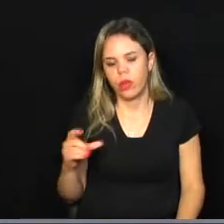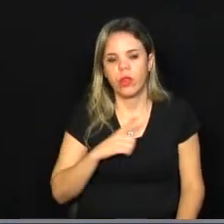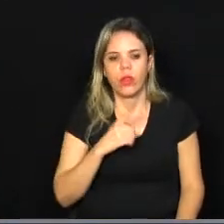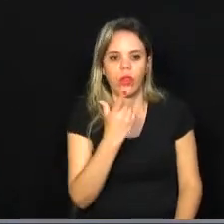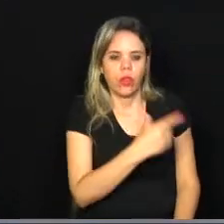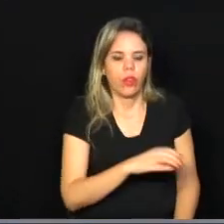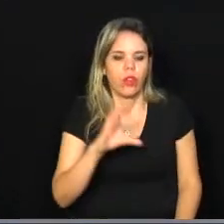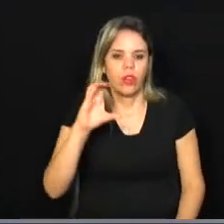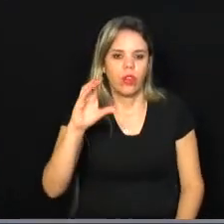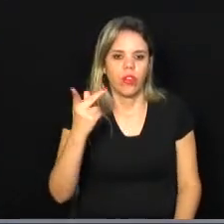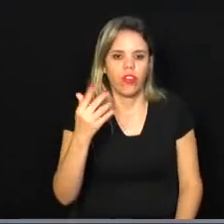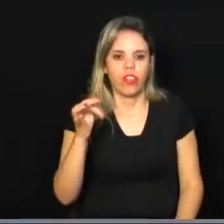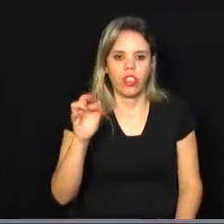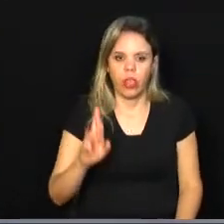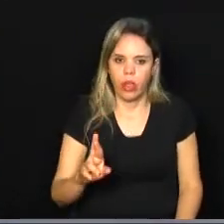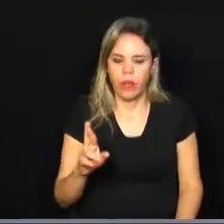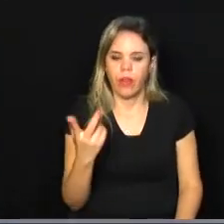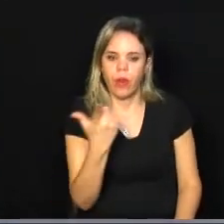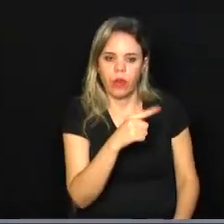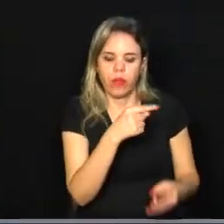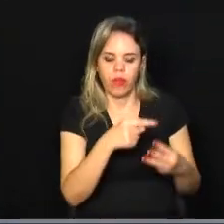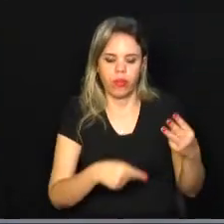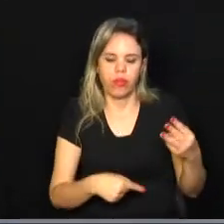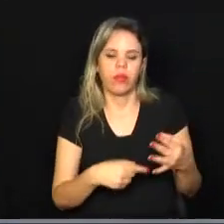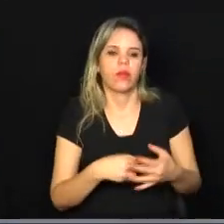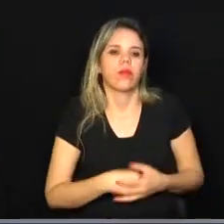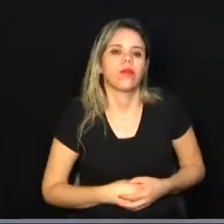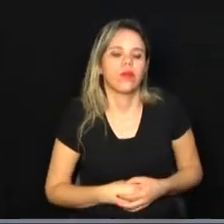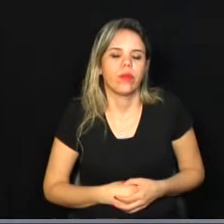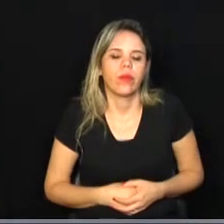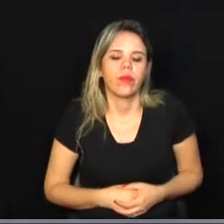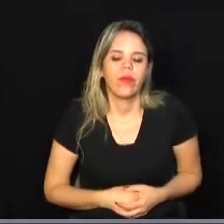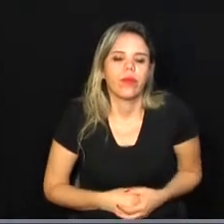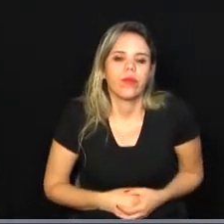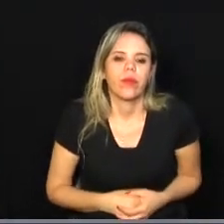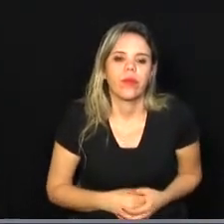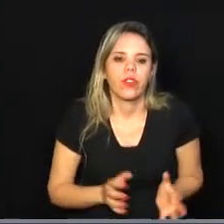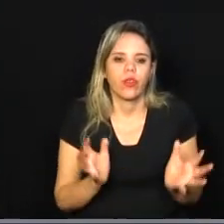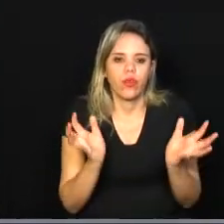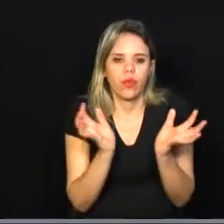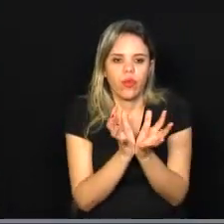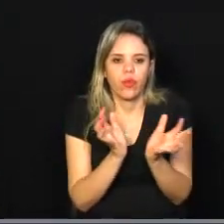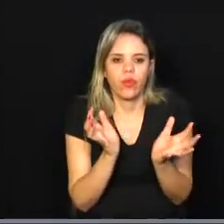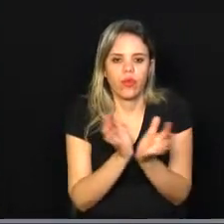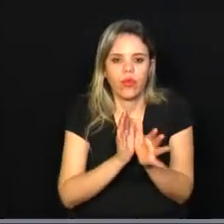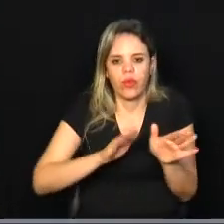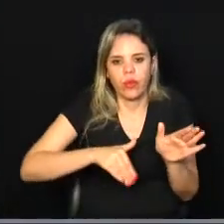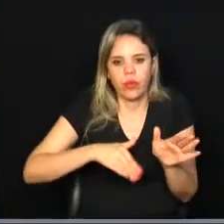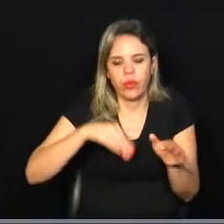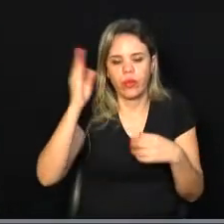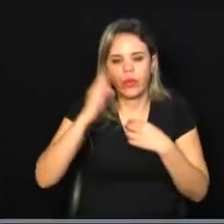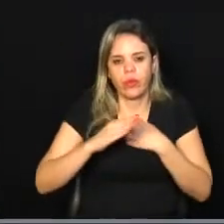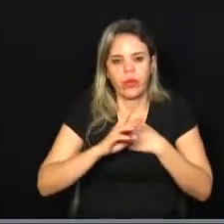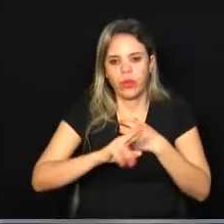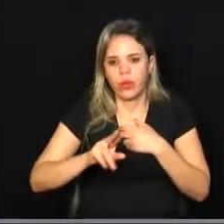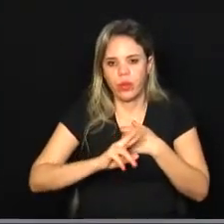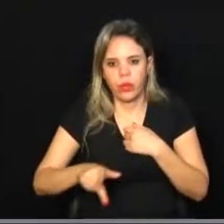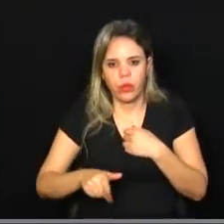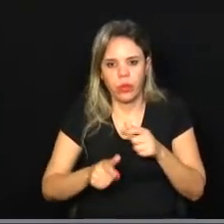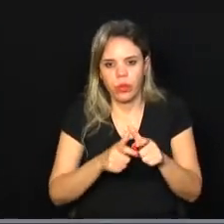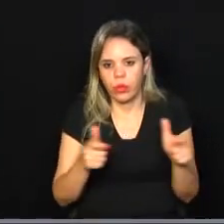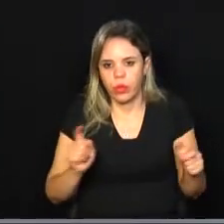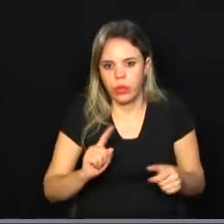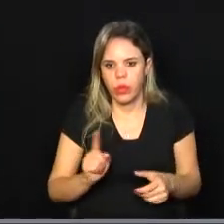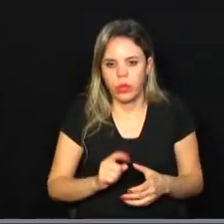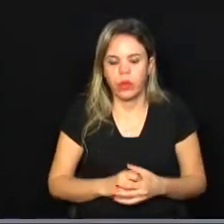Sheffer. Então, embora a delegação da natação brasileira não seja tão